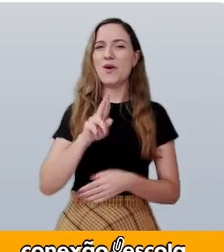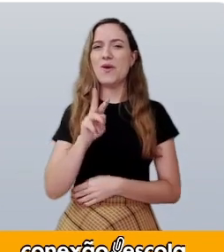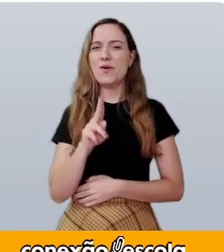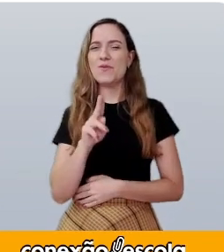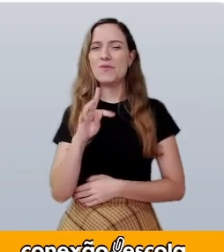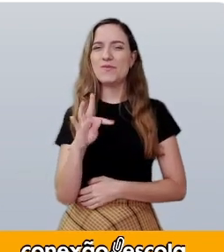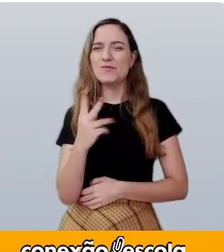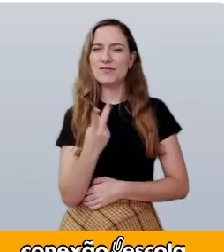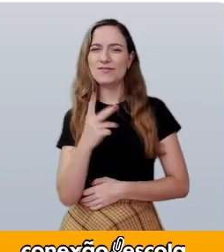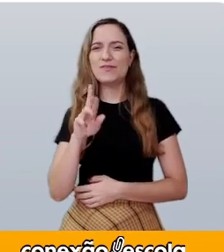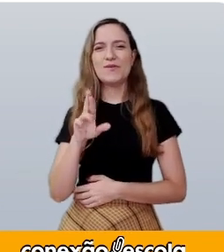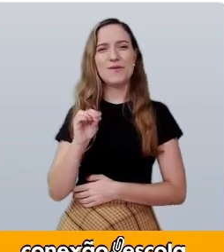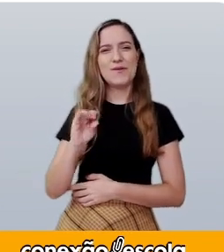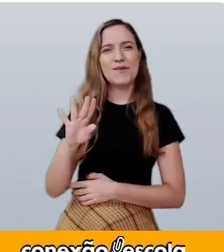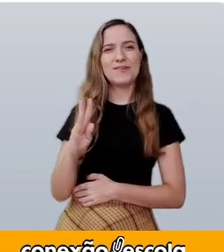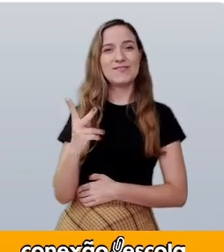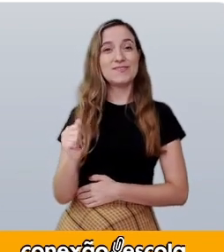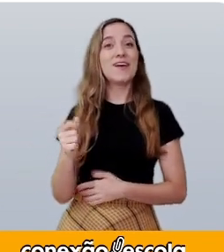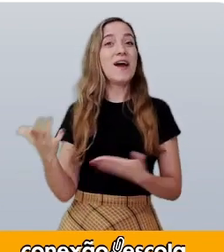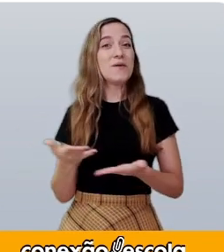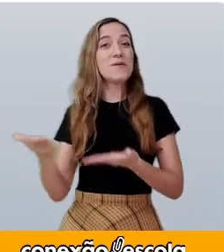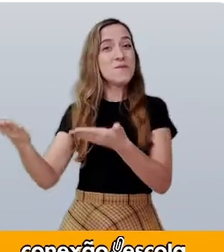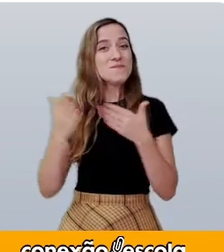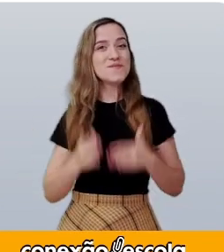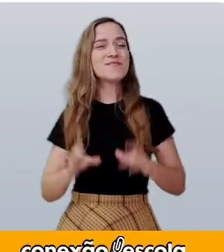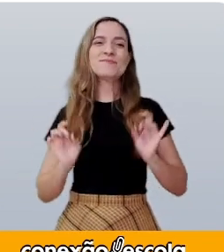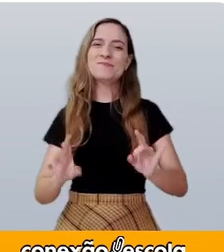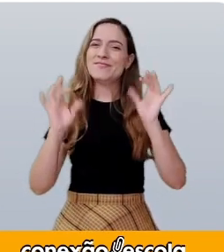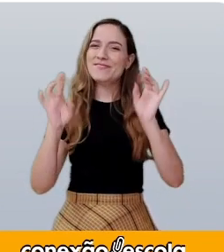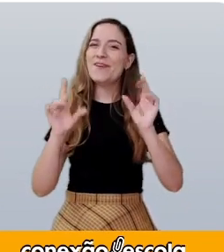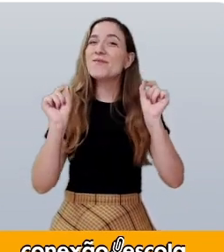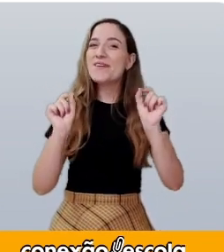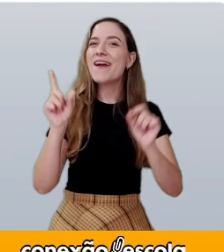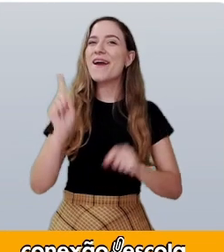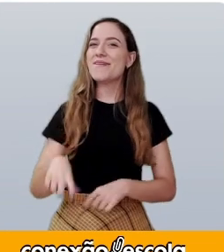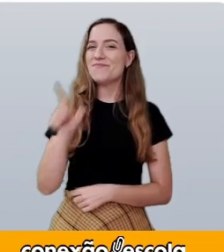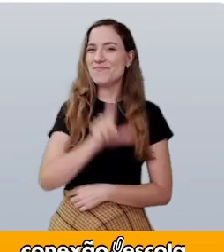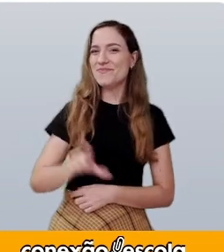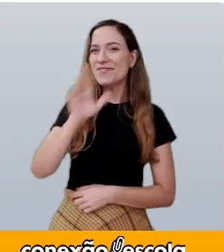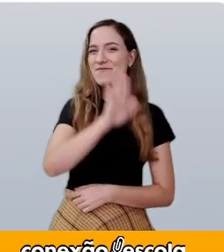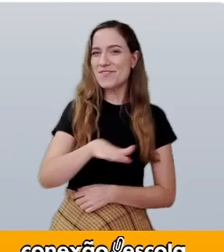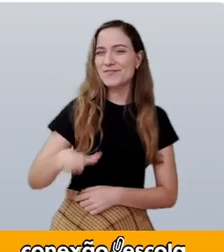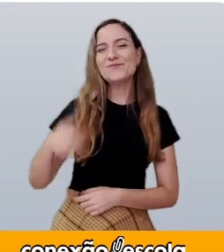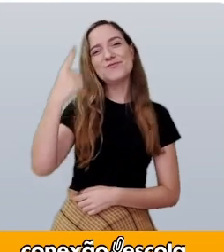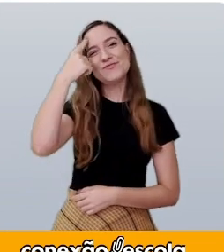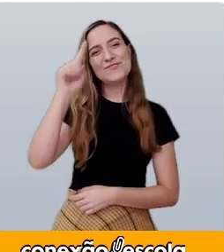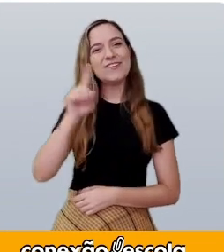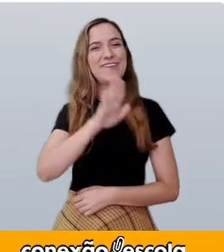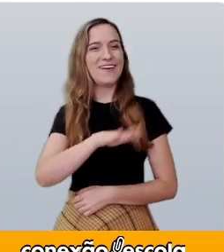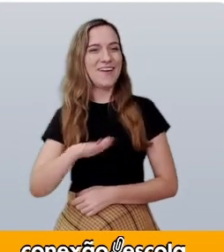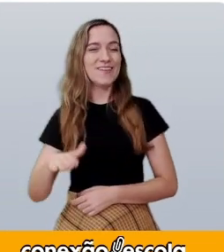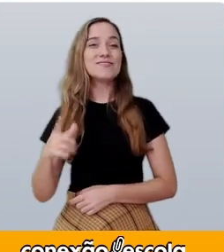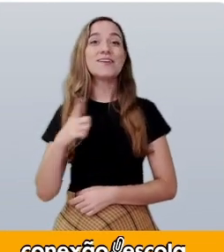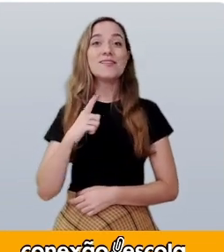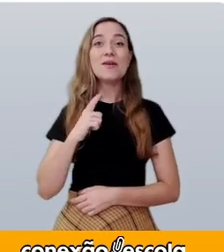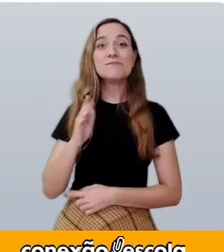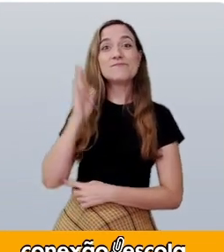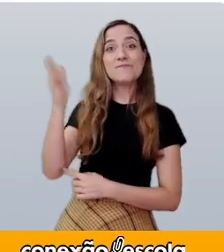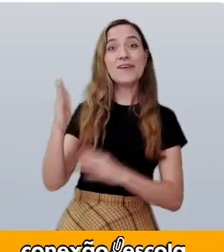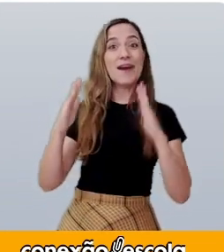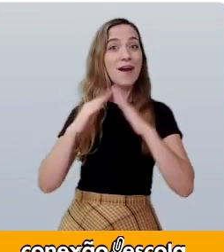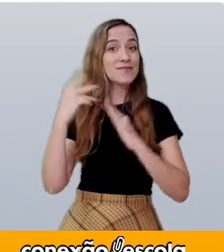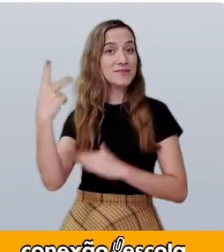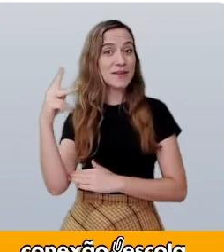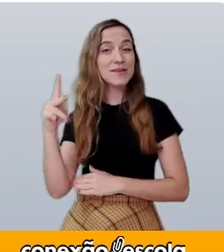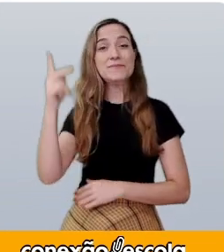programa especial sobre literatura infantil no Dia da Criança. Nós conversamos com Ruth Rocha na casa dela em São Paulo. Vamos